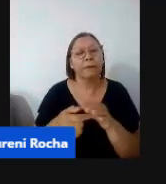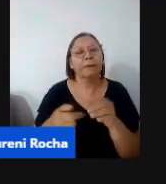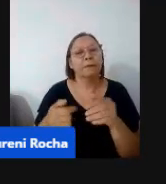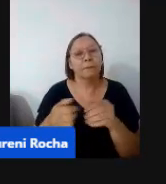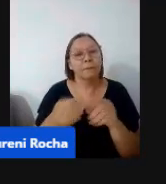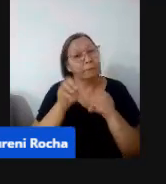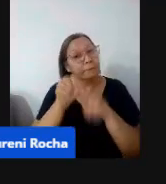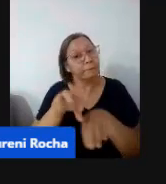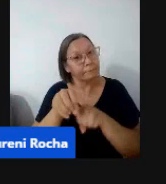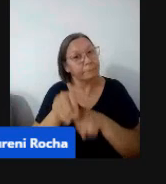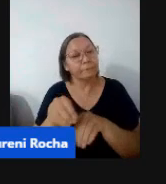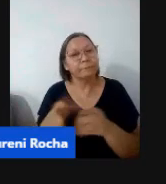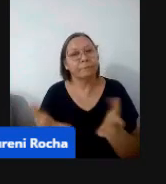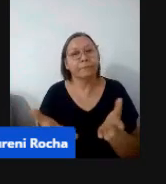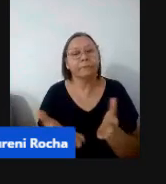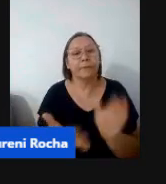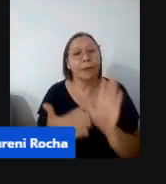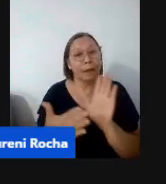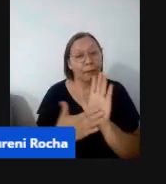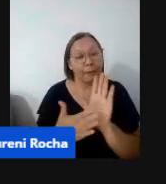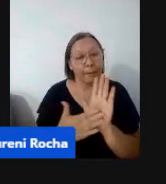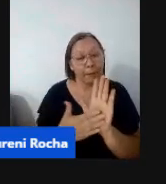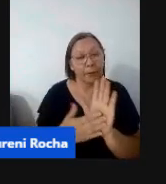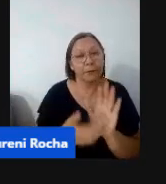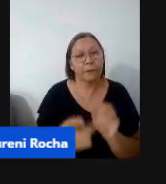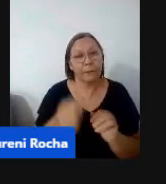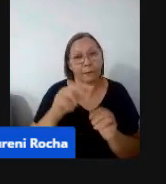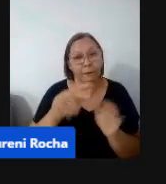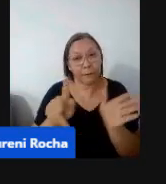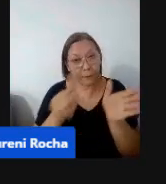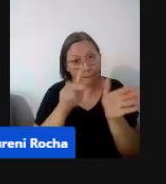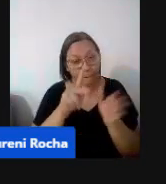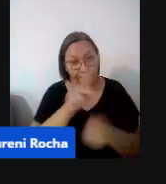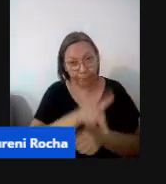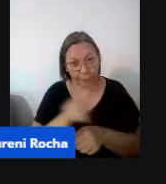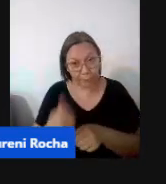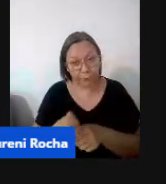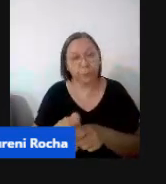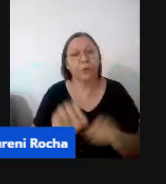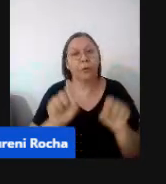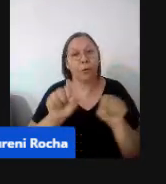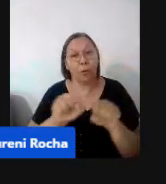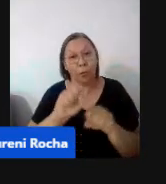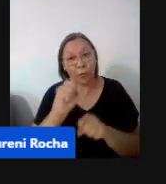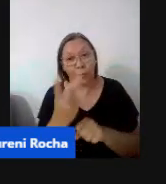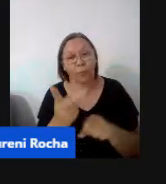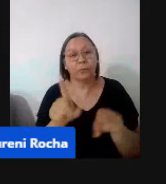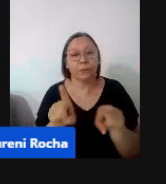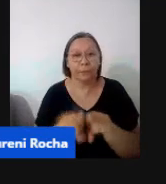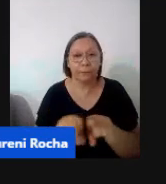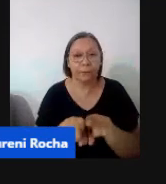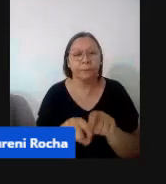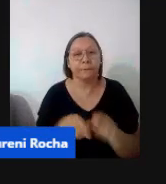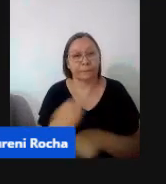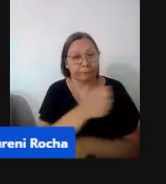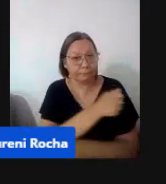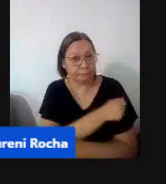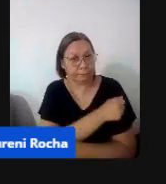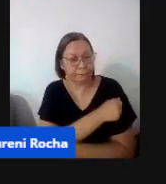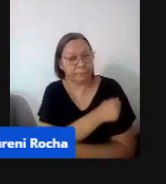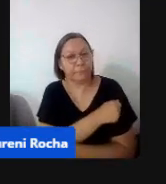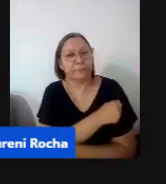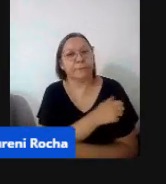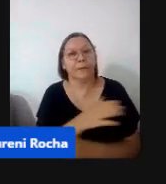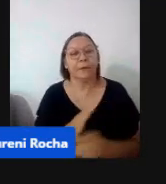então, feita por você ou pode ser realizada pelo seu aluno, ok? Vamos para